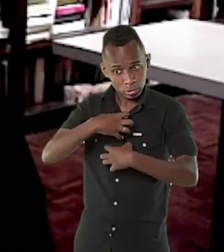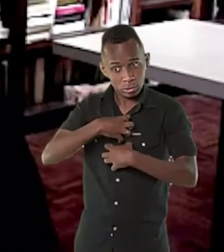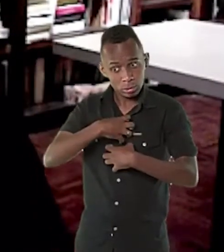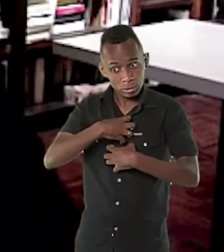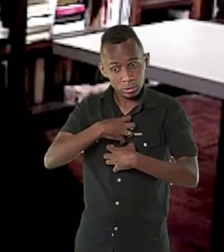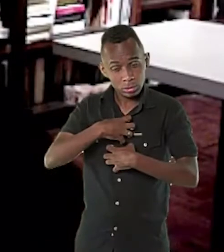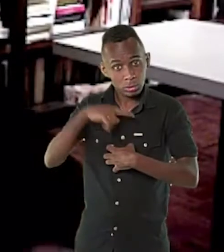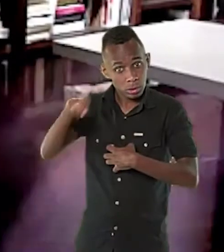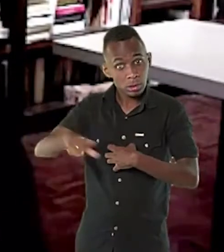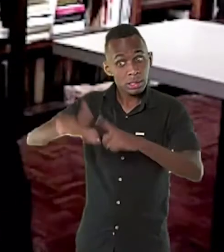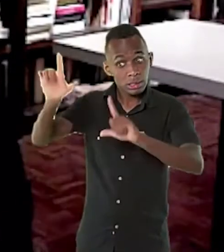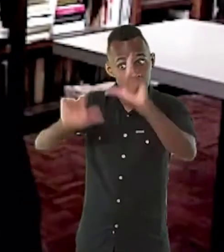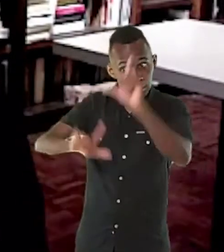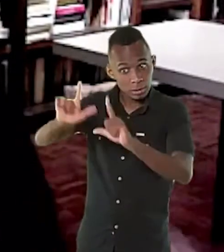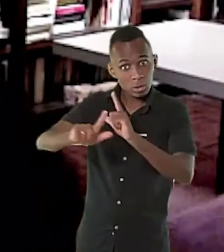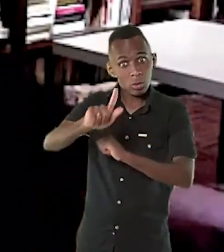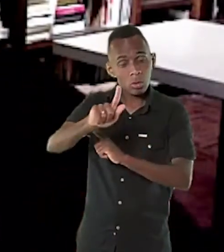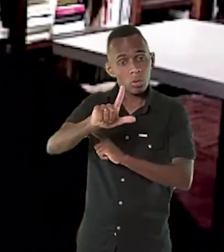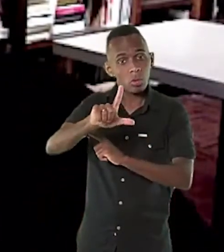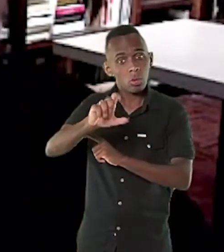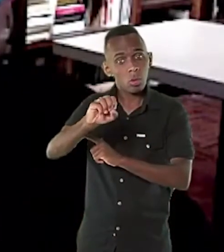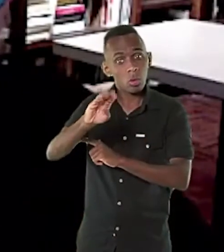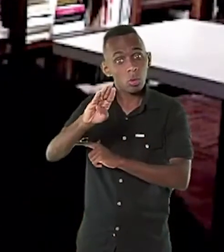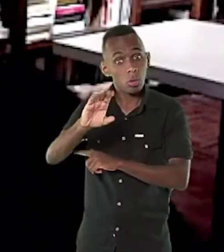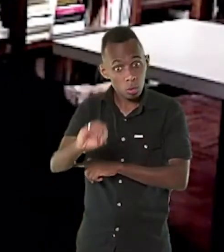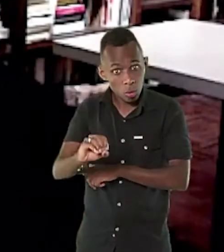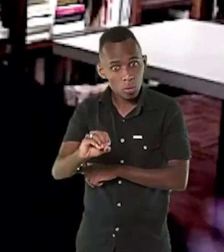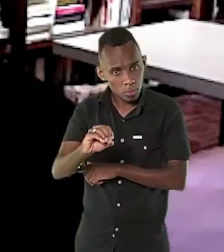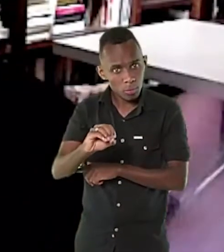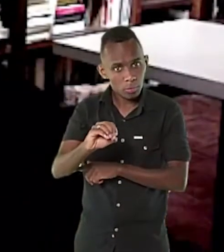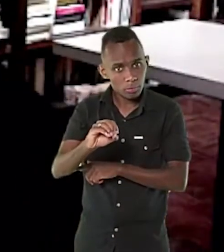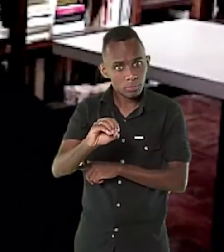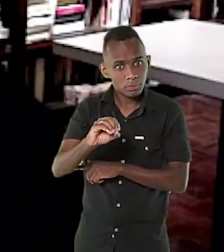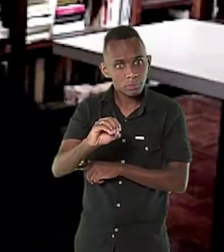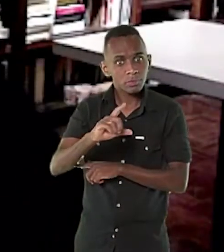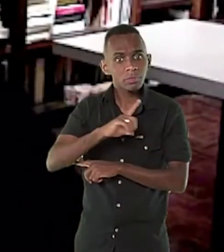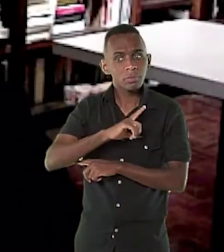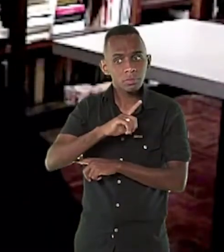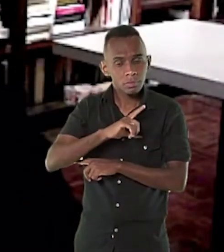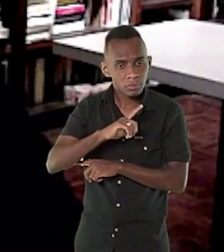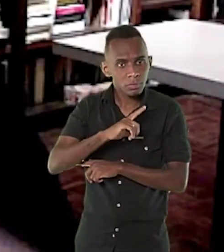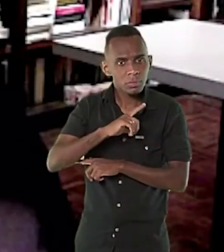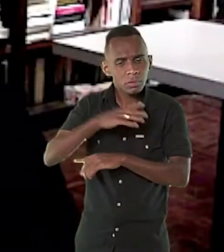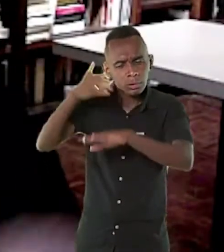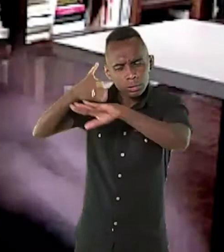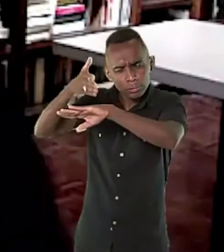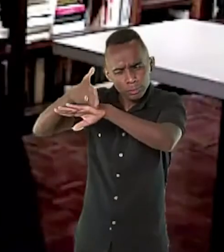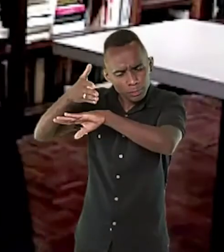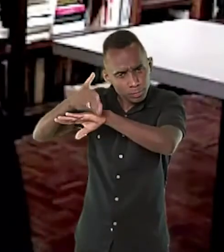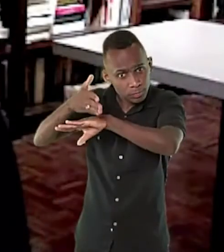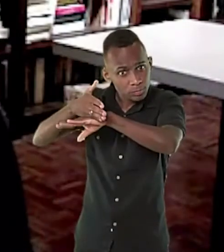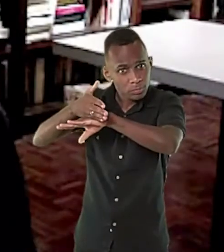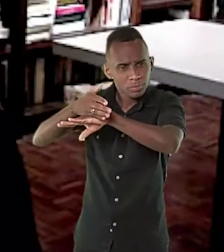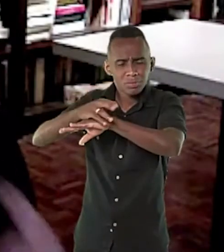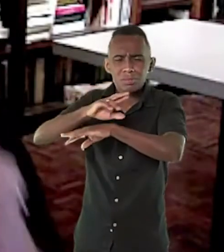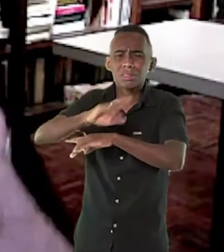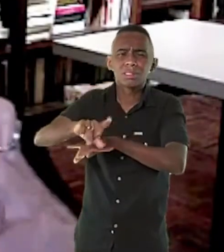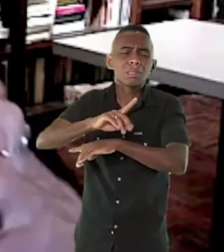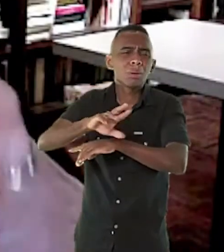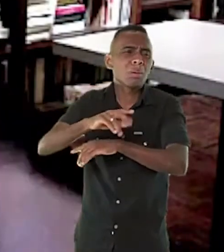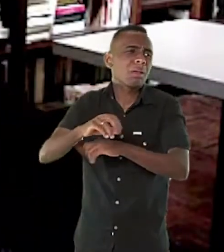da Globo, do Jornal Nacional, entraram no quadro infiltradamente. Então, isso não é